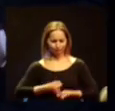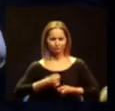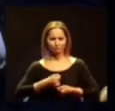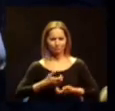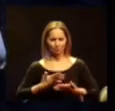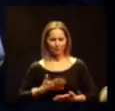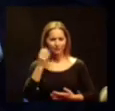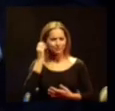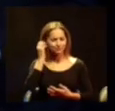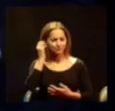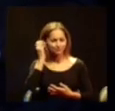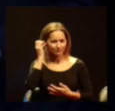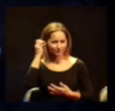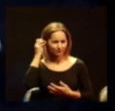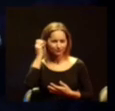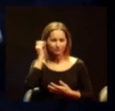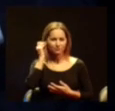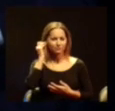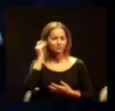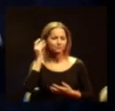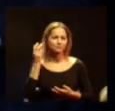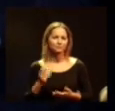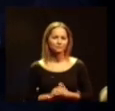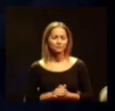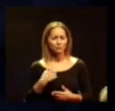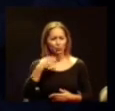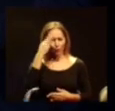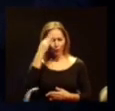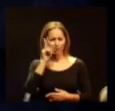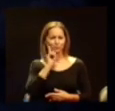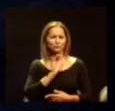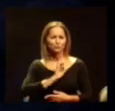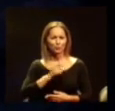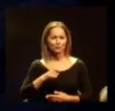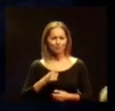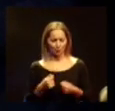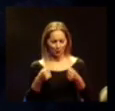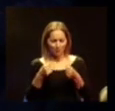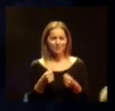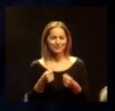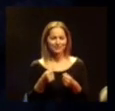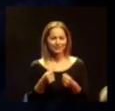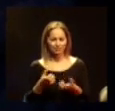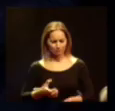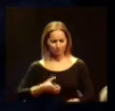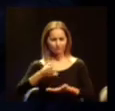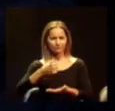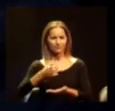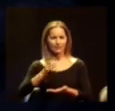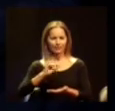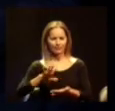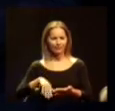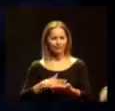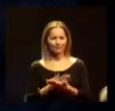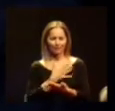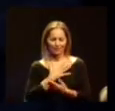peso destes. Eu não se creio nela, vamos ver como é que vai ser. Eu acho que a senhora Presidente vai conseguir não só aguentar com tudo isto, como também dar